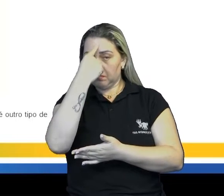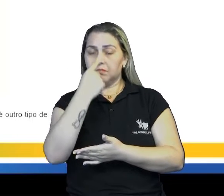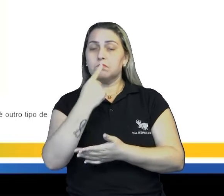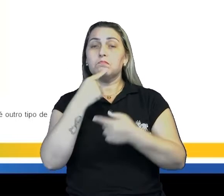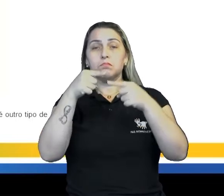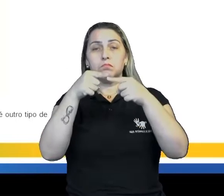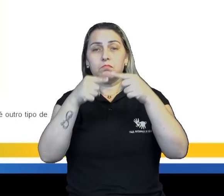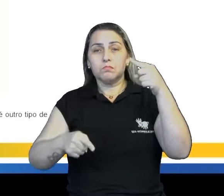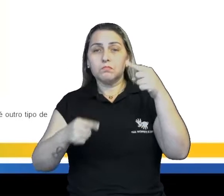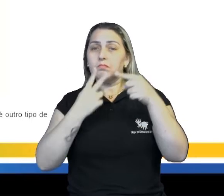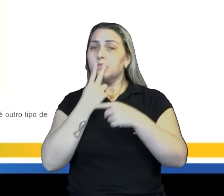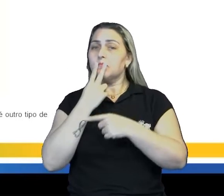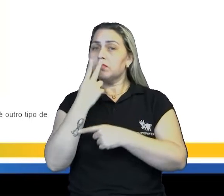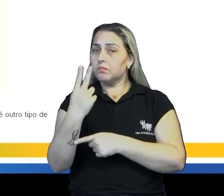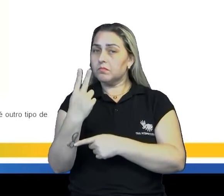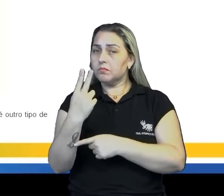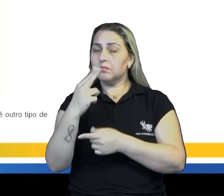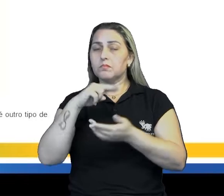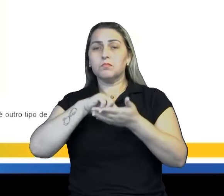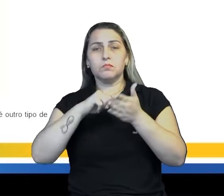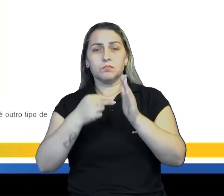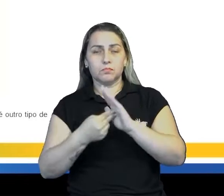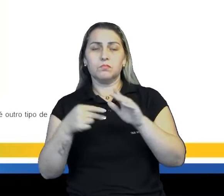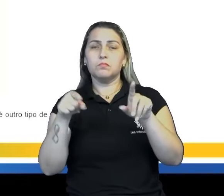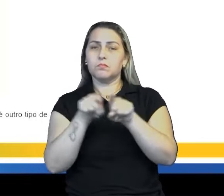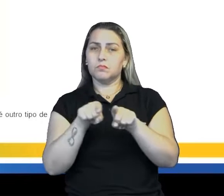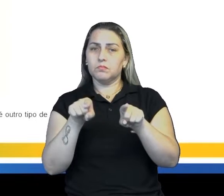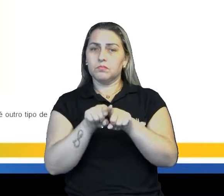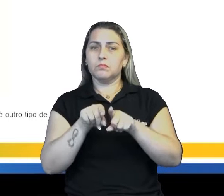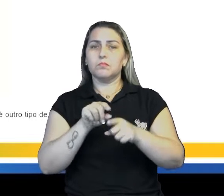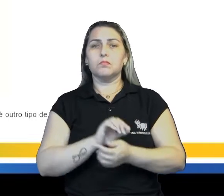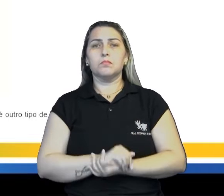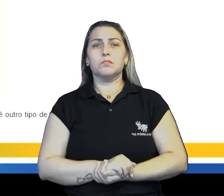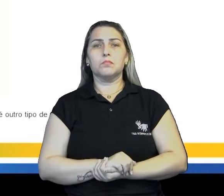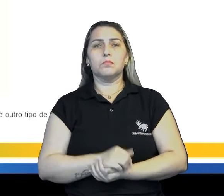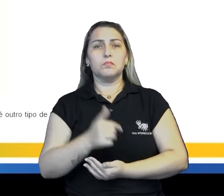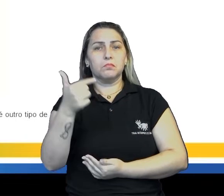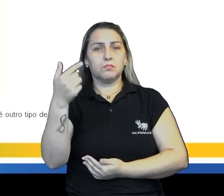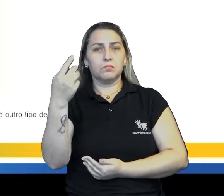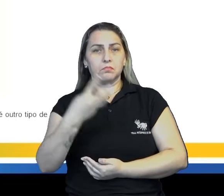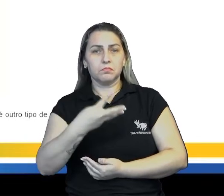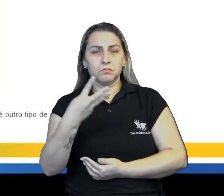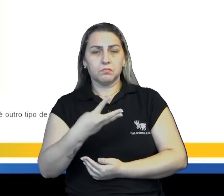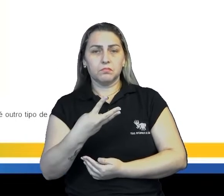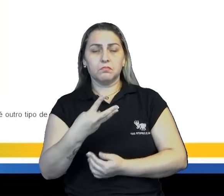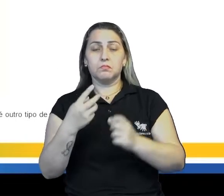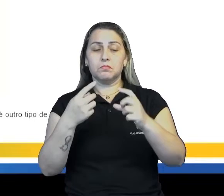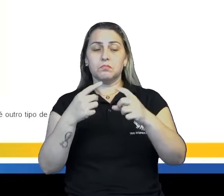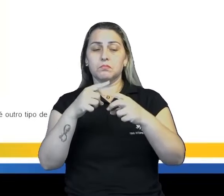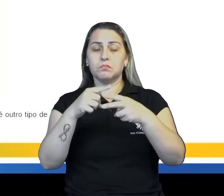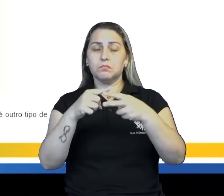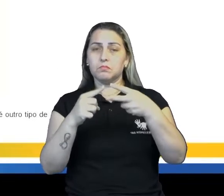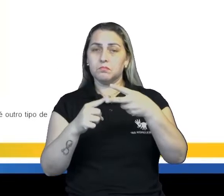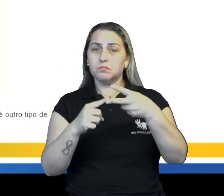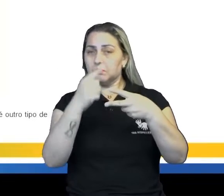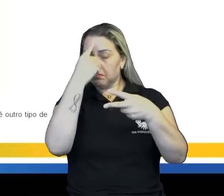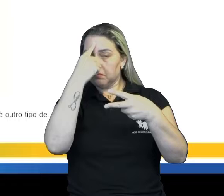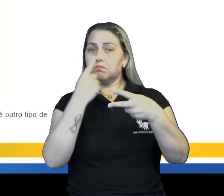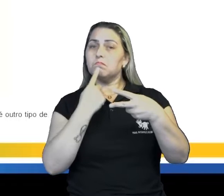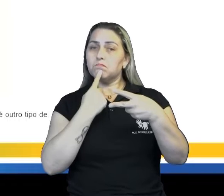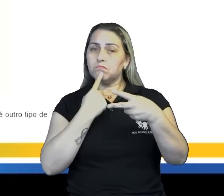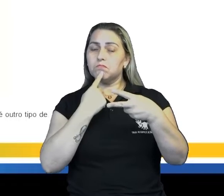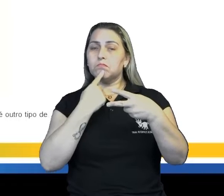imagem que significa proibido fumar. E na terceira, nós temos uma